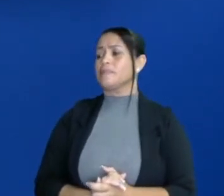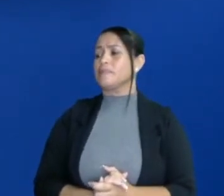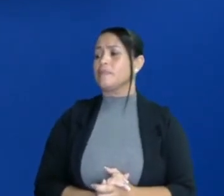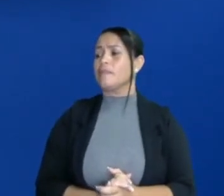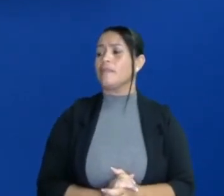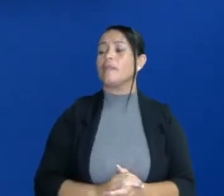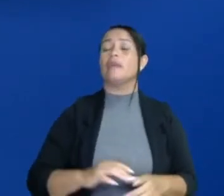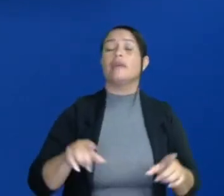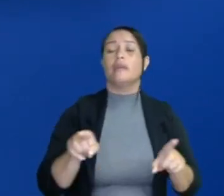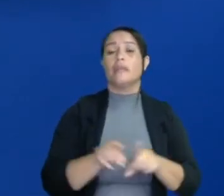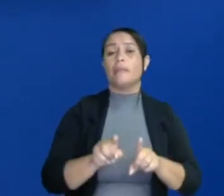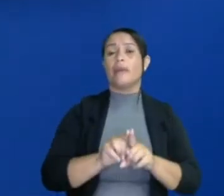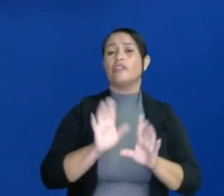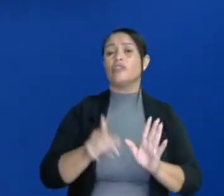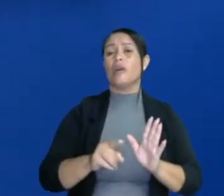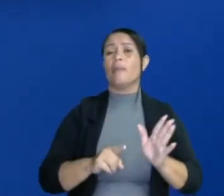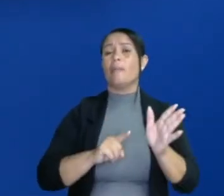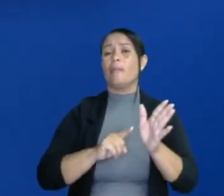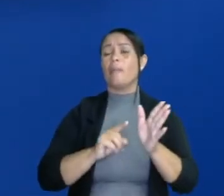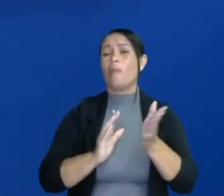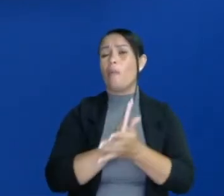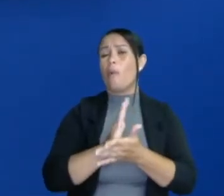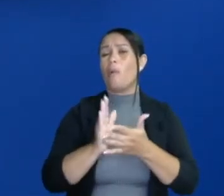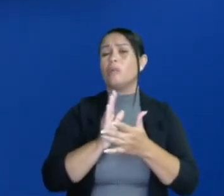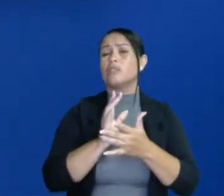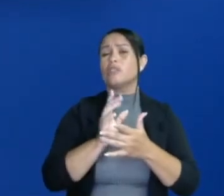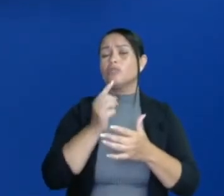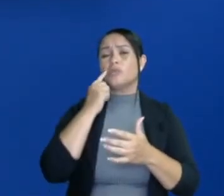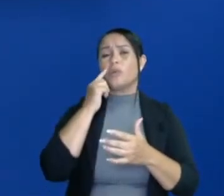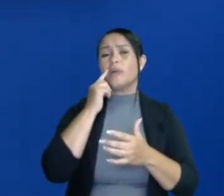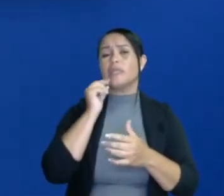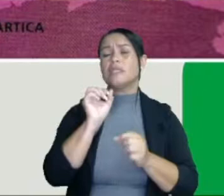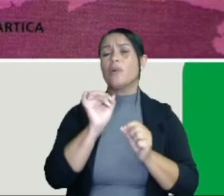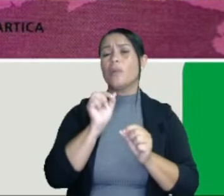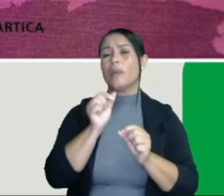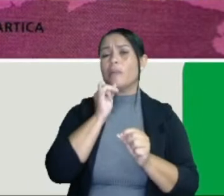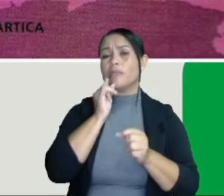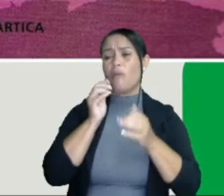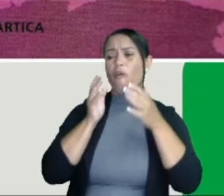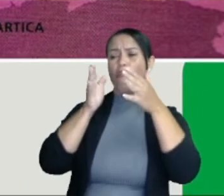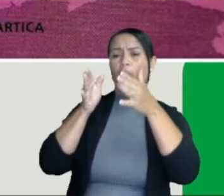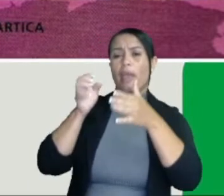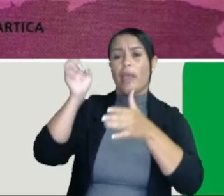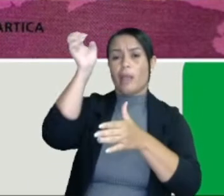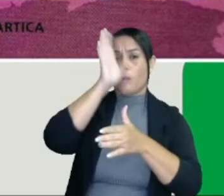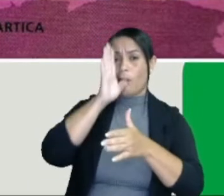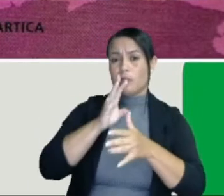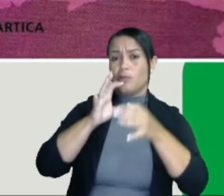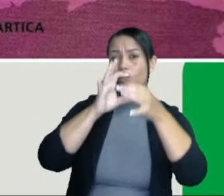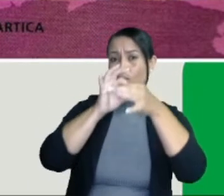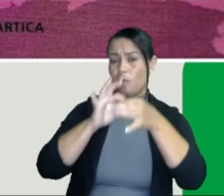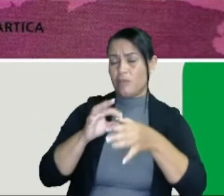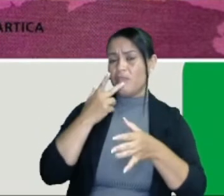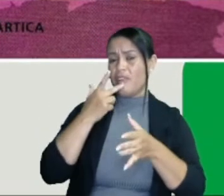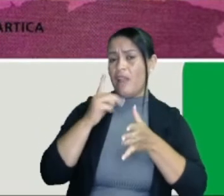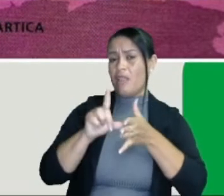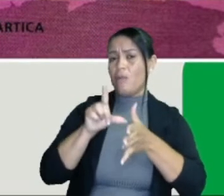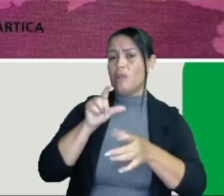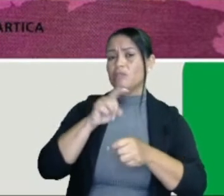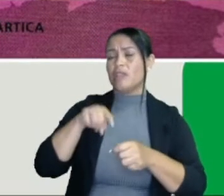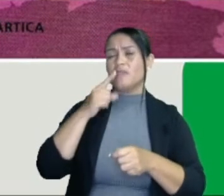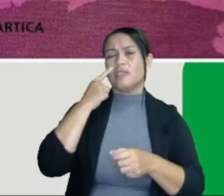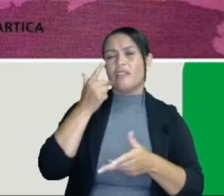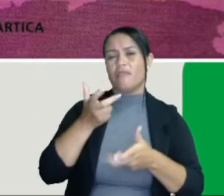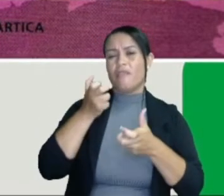Com relação ainda a essas questões, eu só aqui enfatizei, né, a posição aí, o Brasil, como é que está nesse contexto, né, como eu falei para vocês